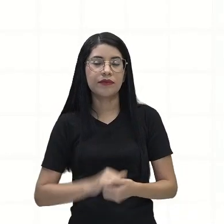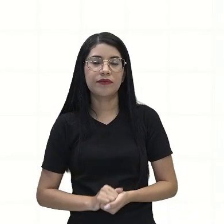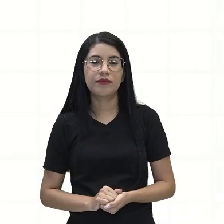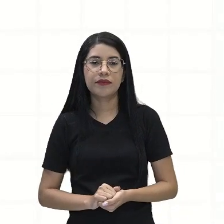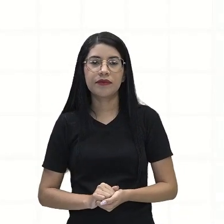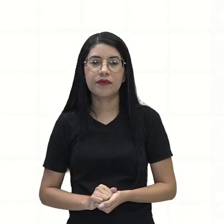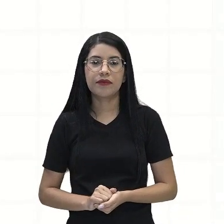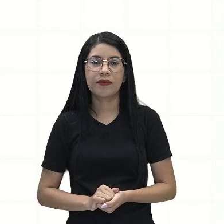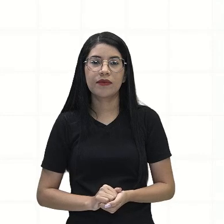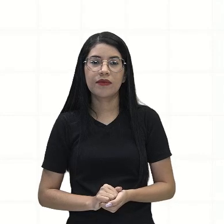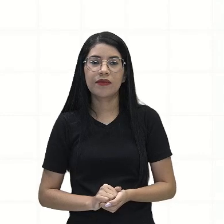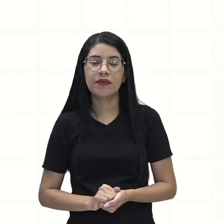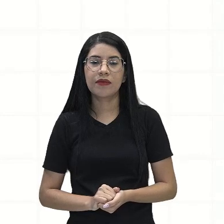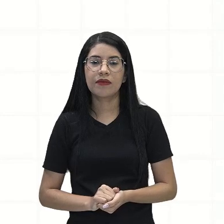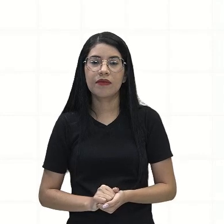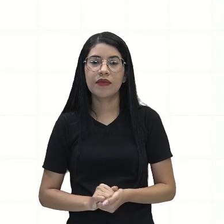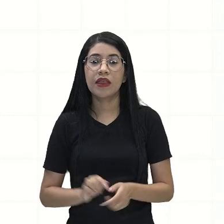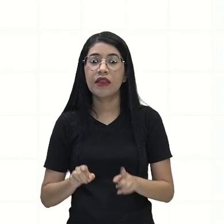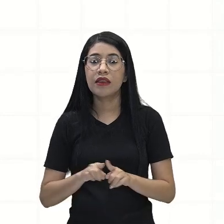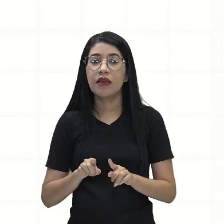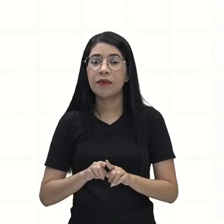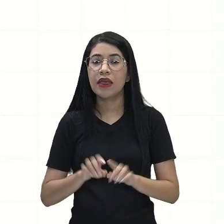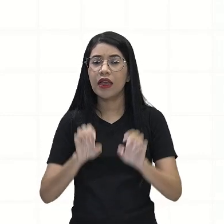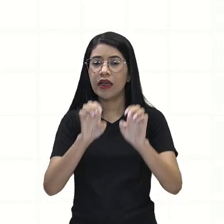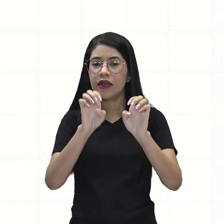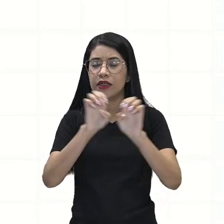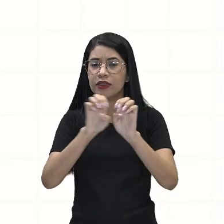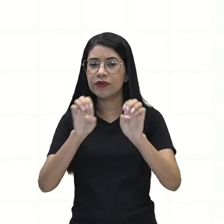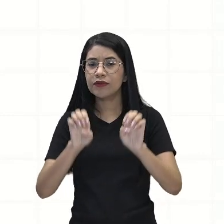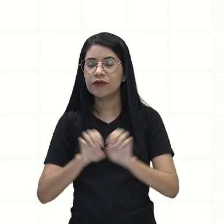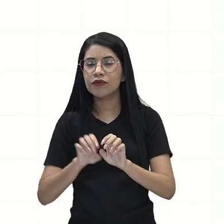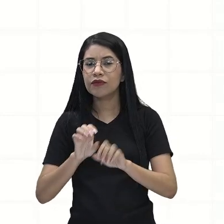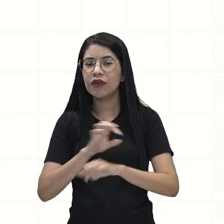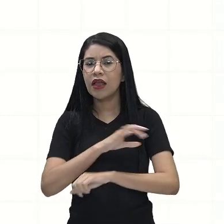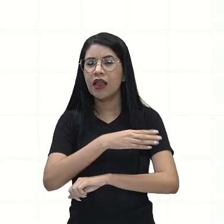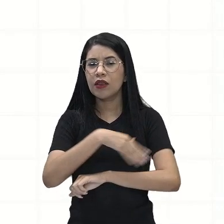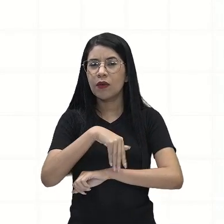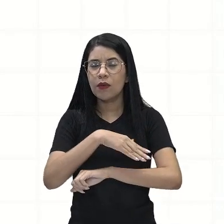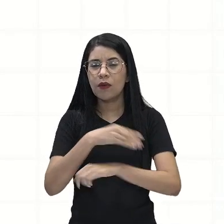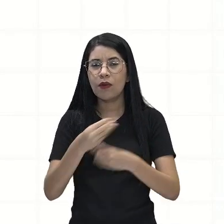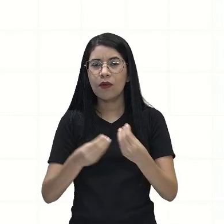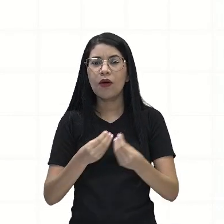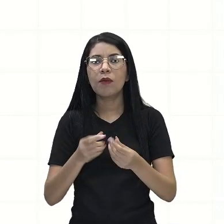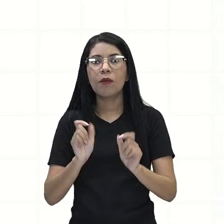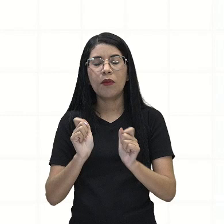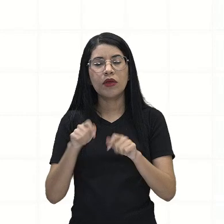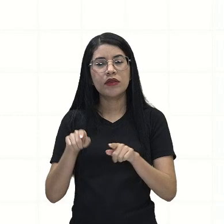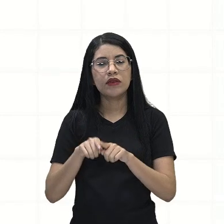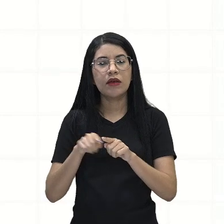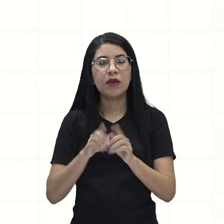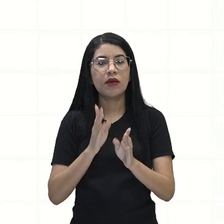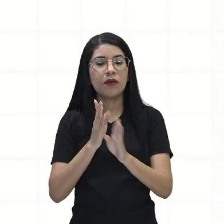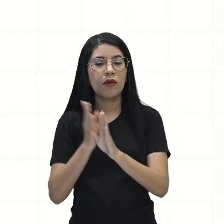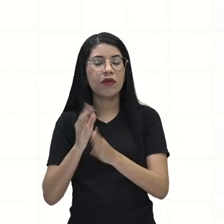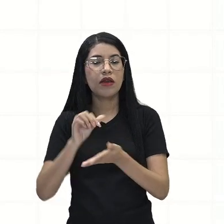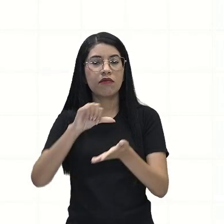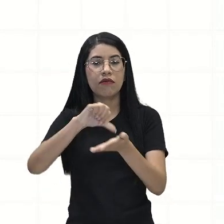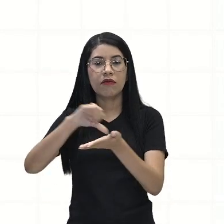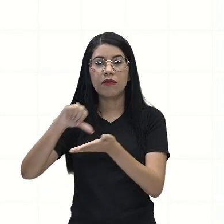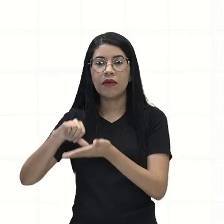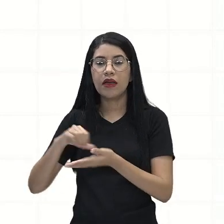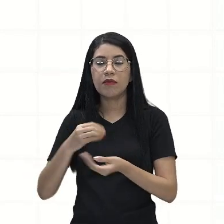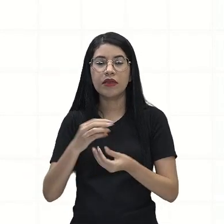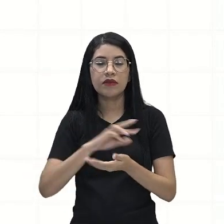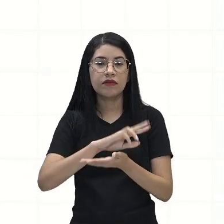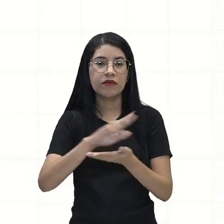também a infraestrutura, que a gente também pode observar a partir de mapas, a partir de gráficos, né? Então, nós temos a